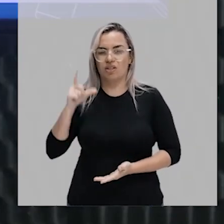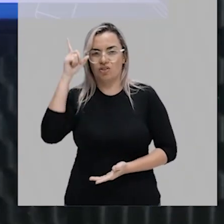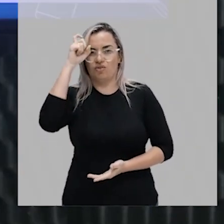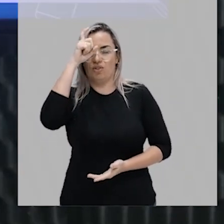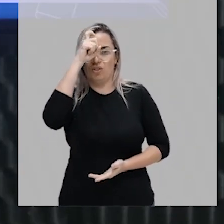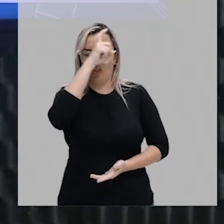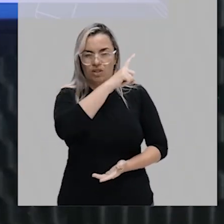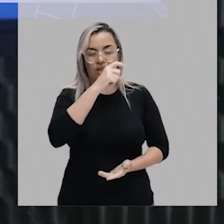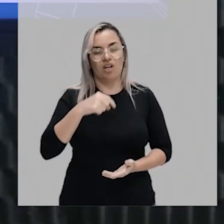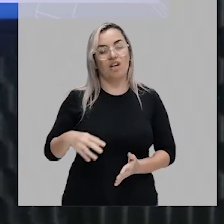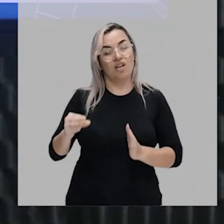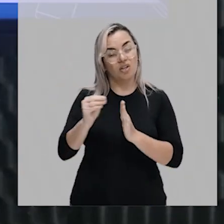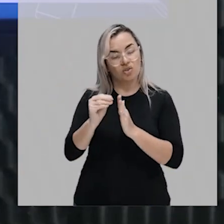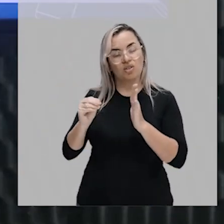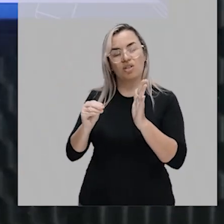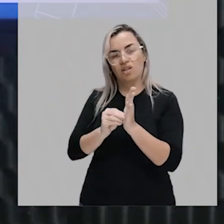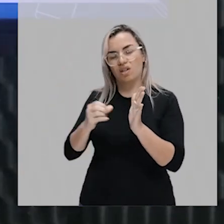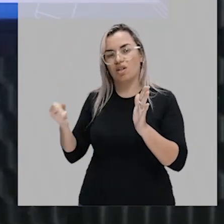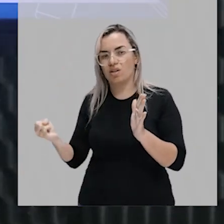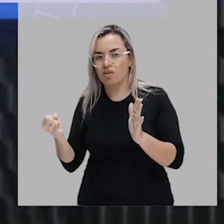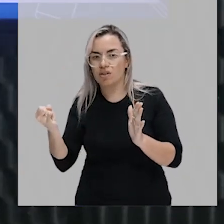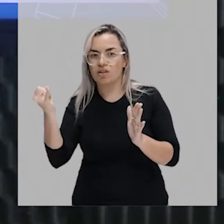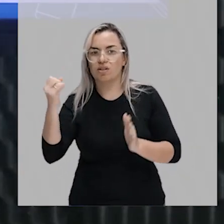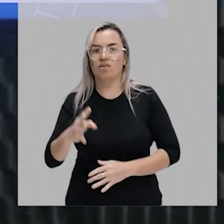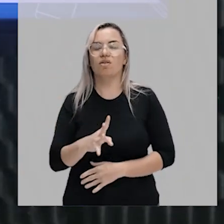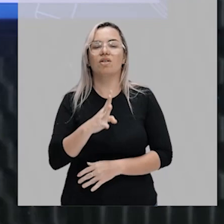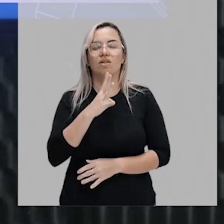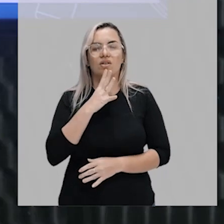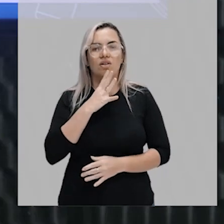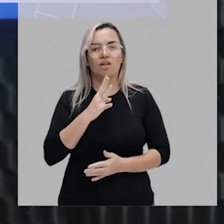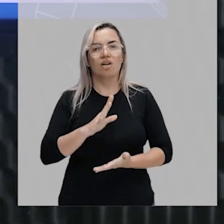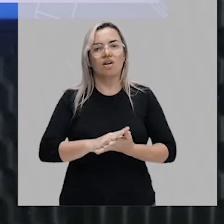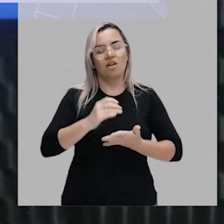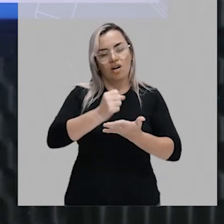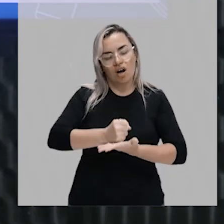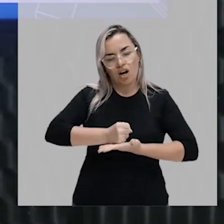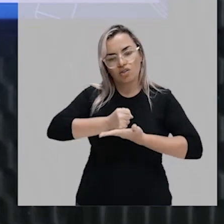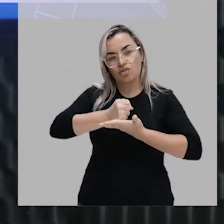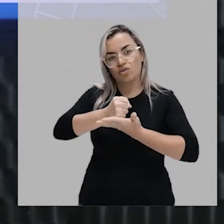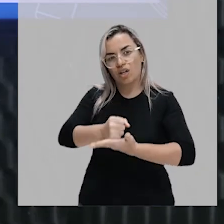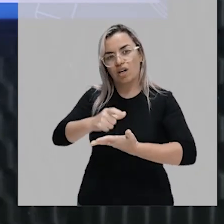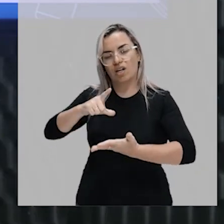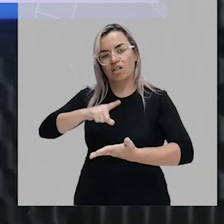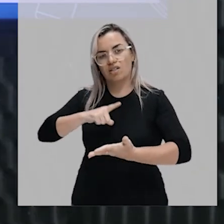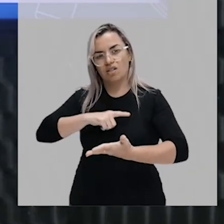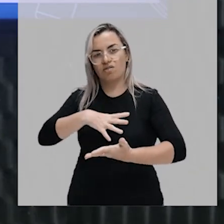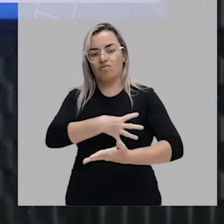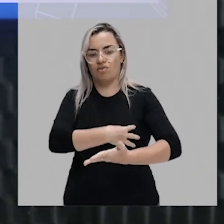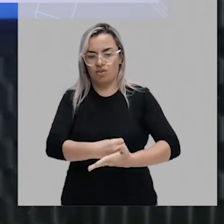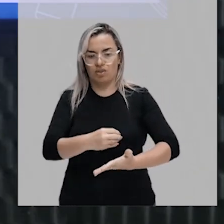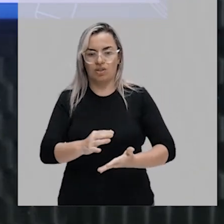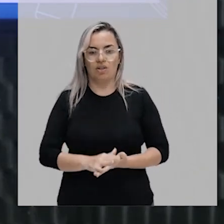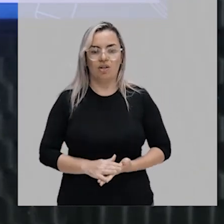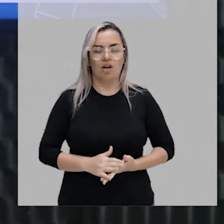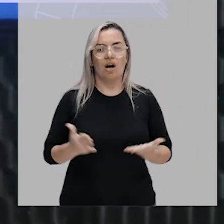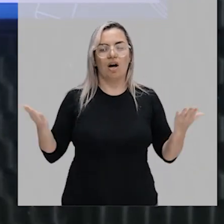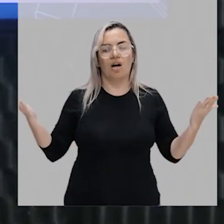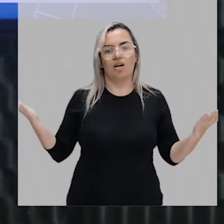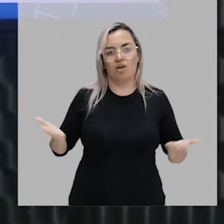medicina, para que os médicos possam ajudar a muitas pessoas a terem filhos, tá? Então, agora